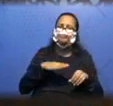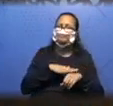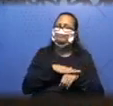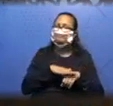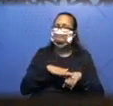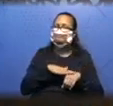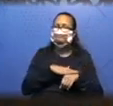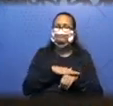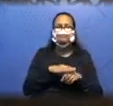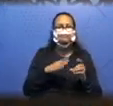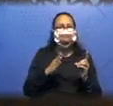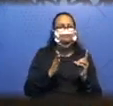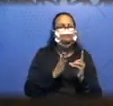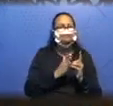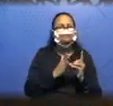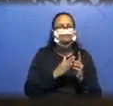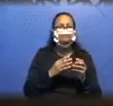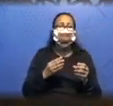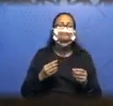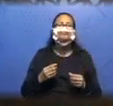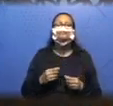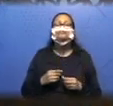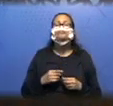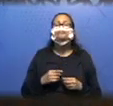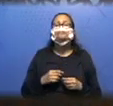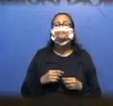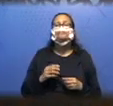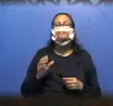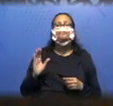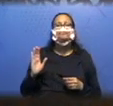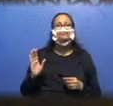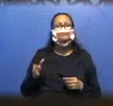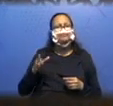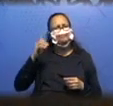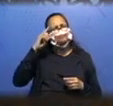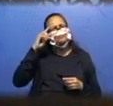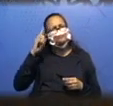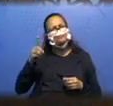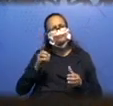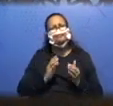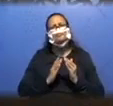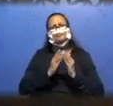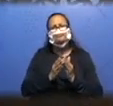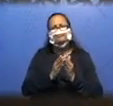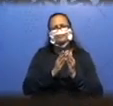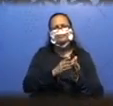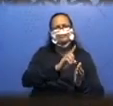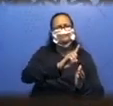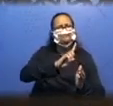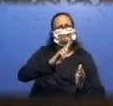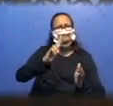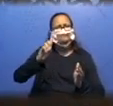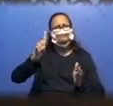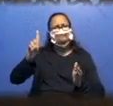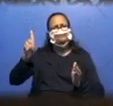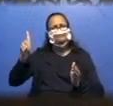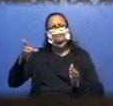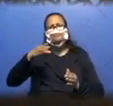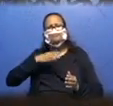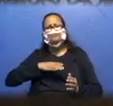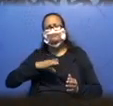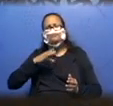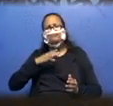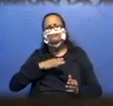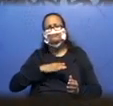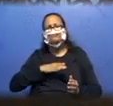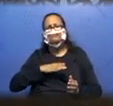já conversaram com os nativos da maneira que foi possível, né? E já mandou um navio voltar lá para Portugal para